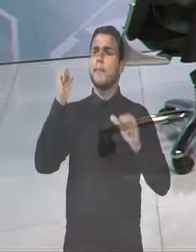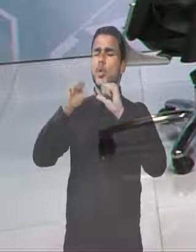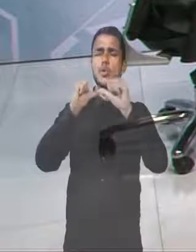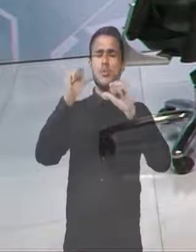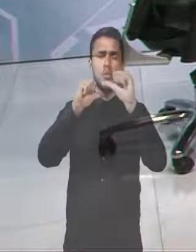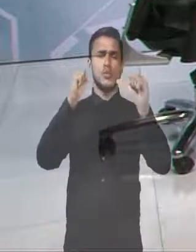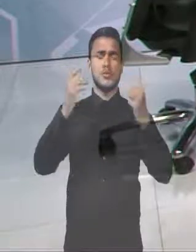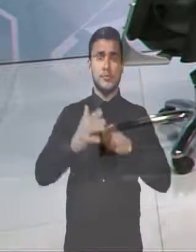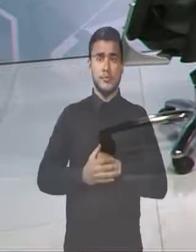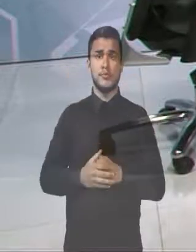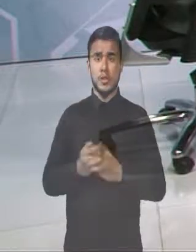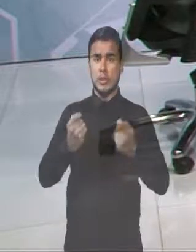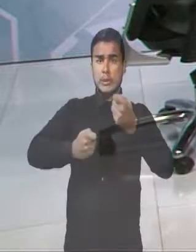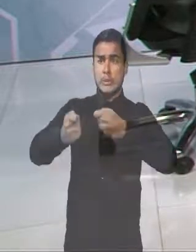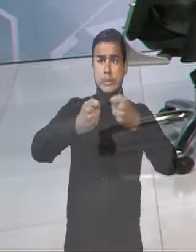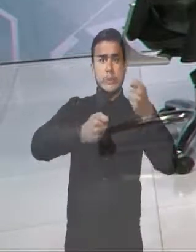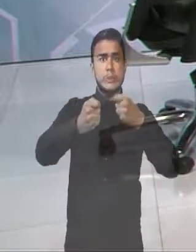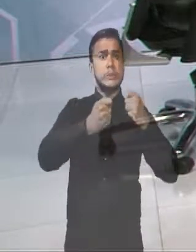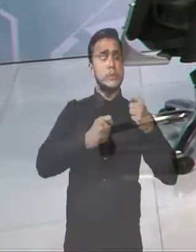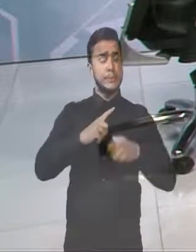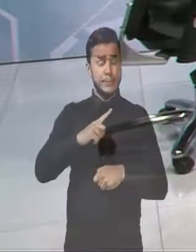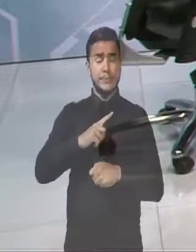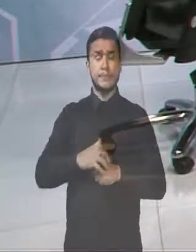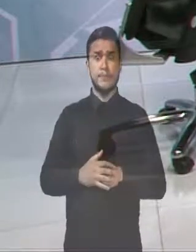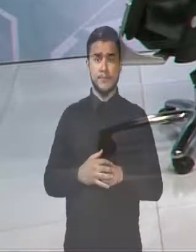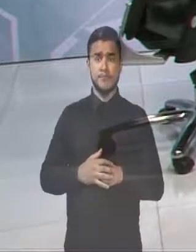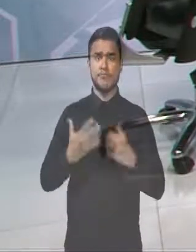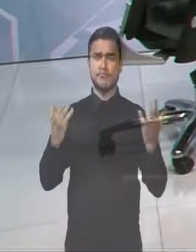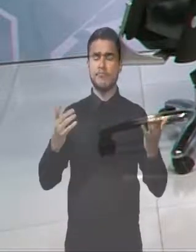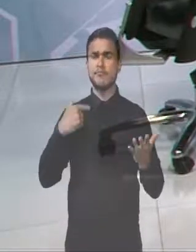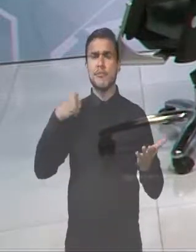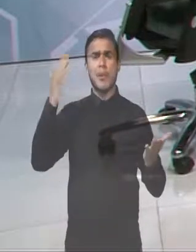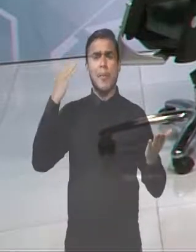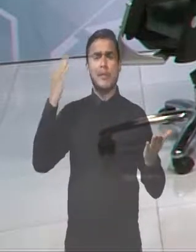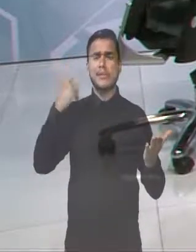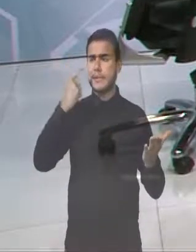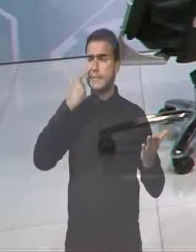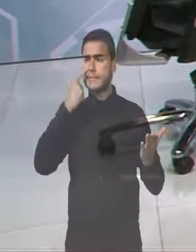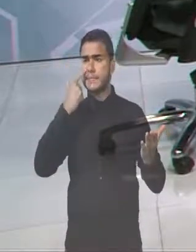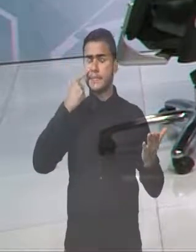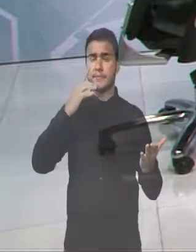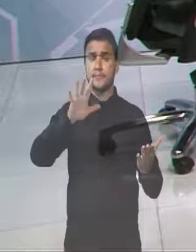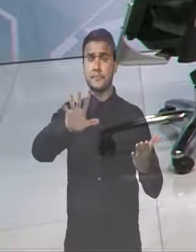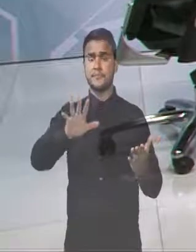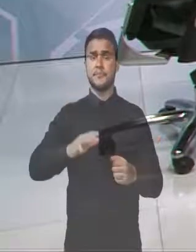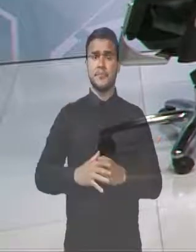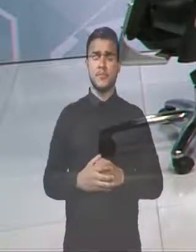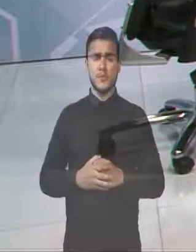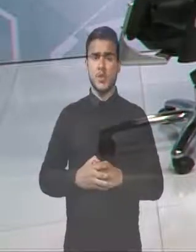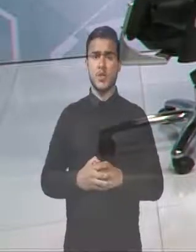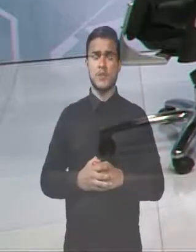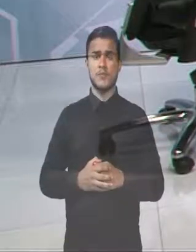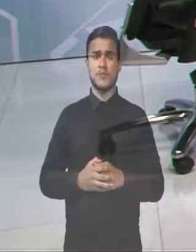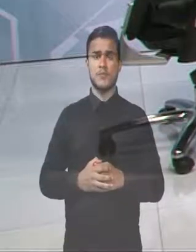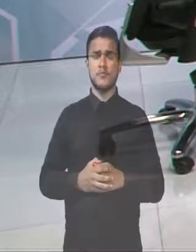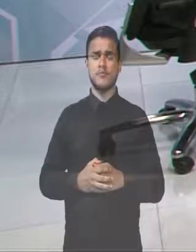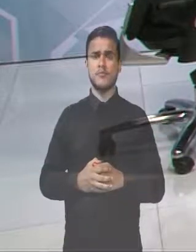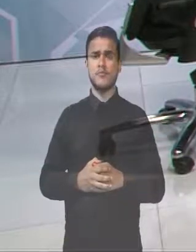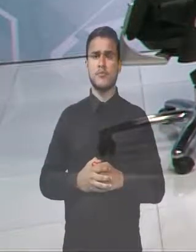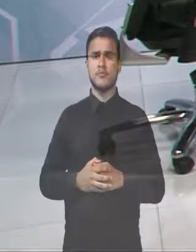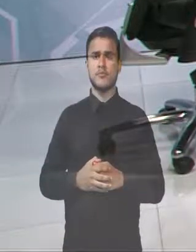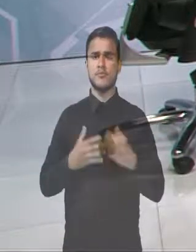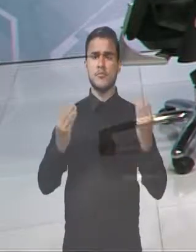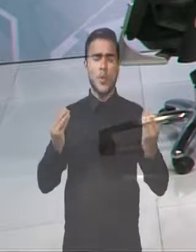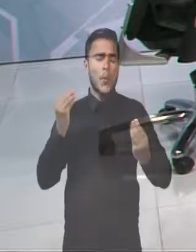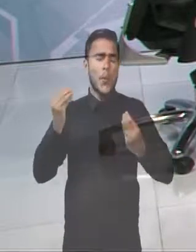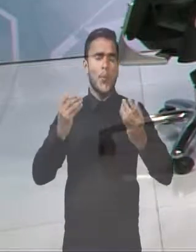competição econômica a partir dos parâmetros que se tinham anteriormente. Né? Você pensar a